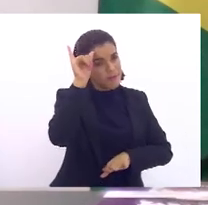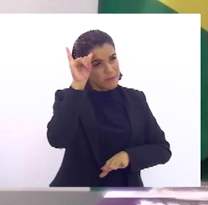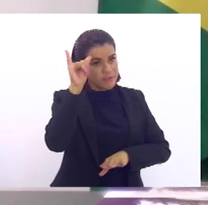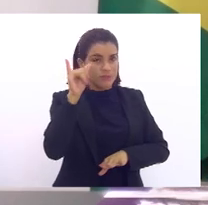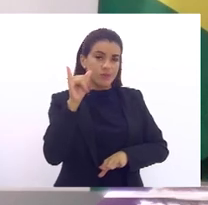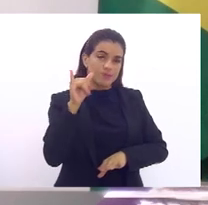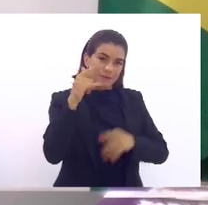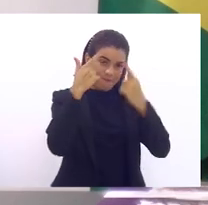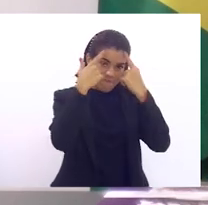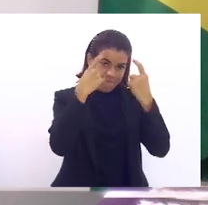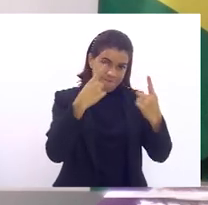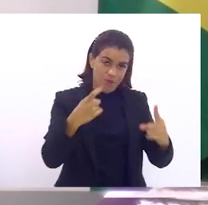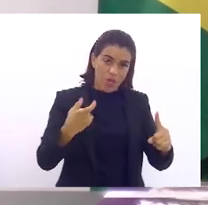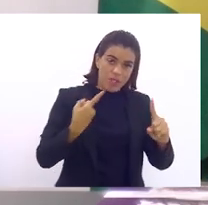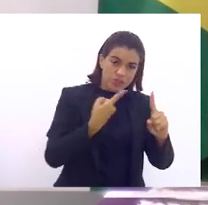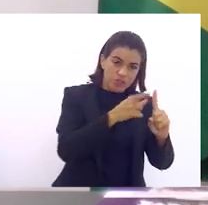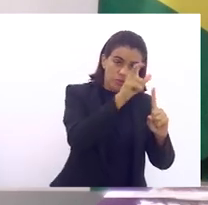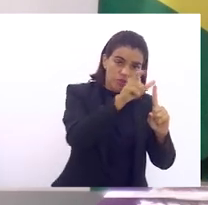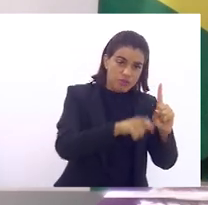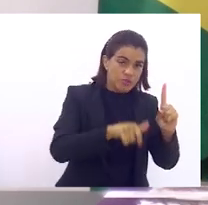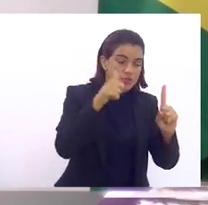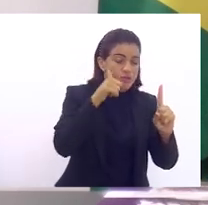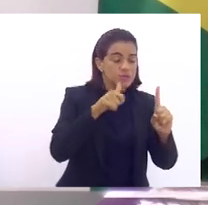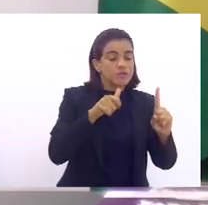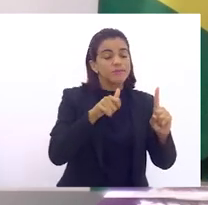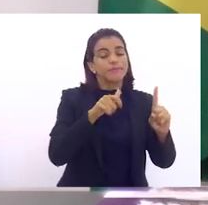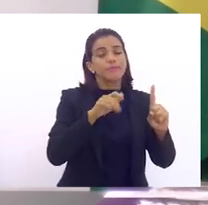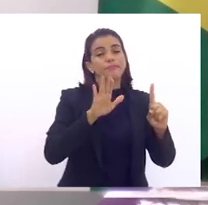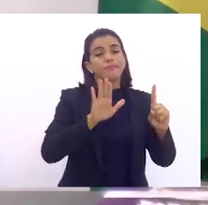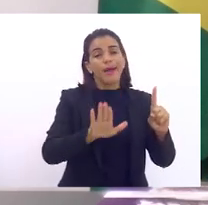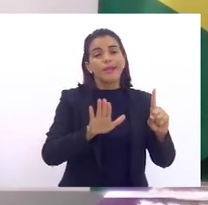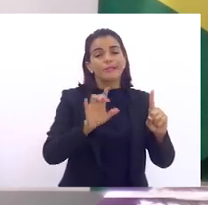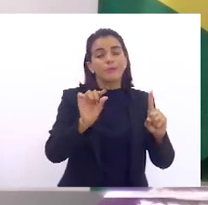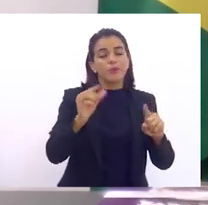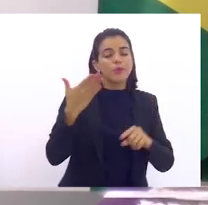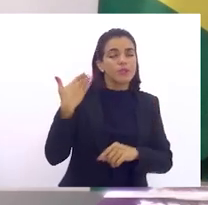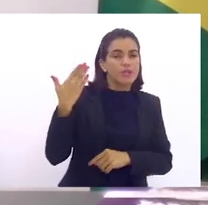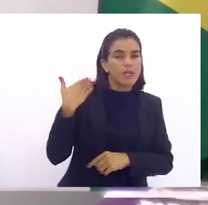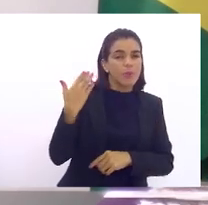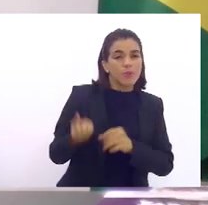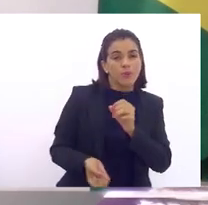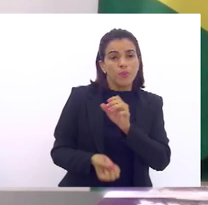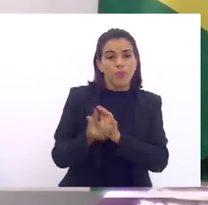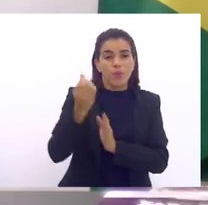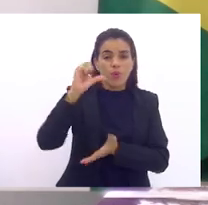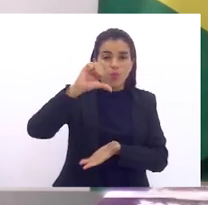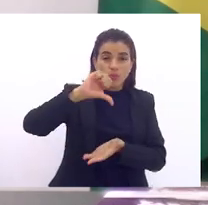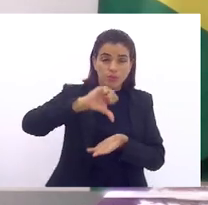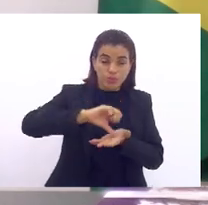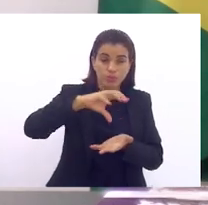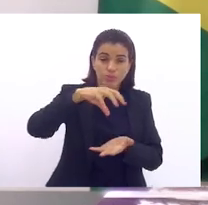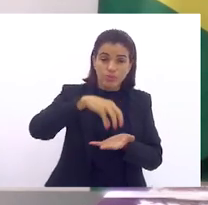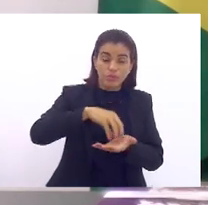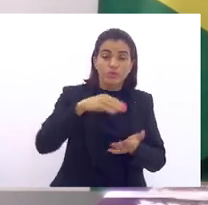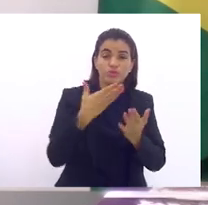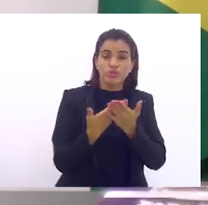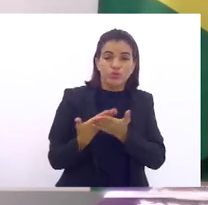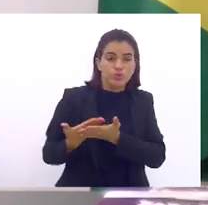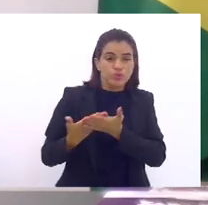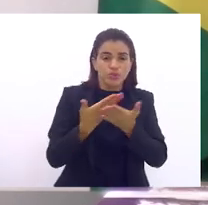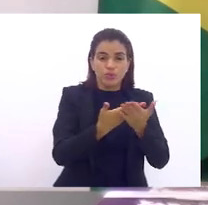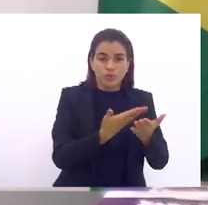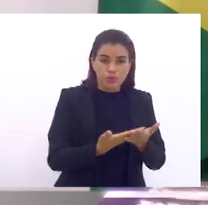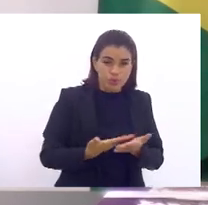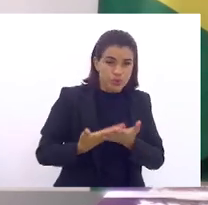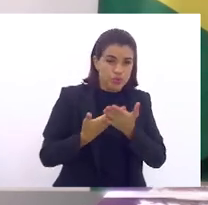mulher não só na repressão eh recentemente foi criado um Centro de Estudos no âmbito do departamento de atendimento a mulher da